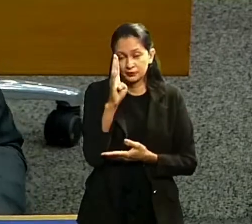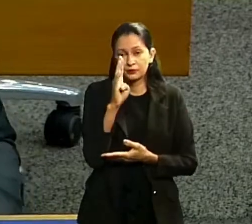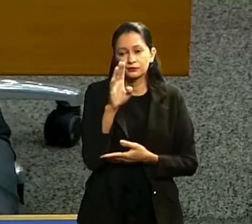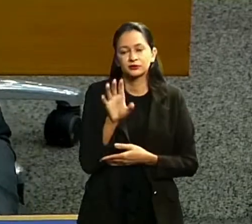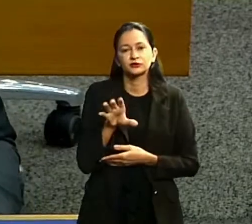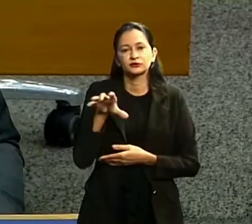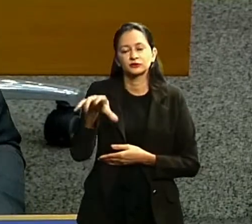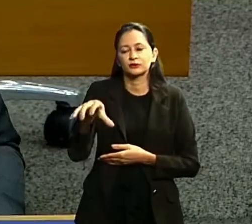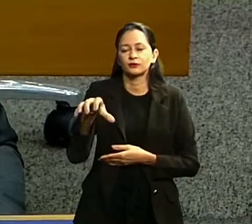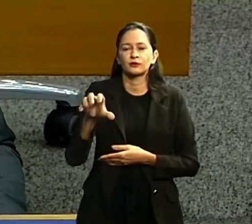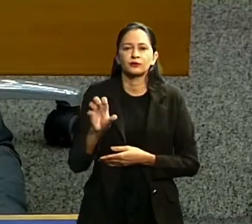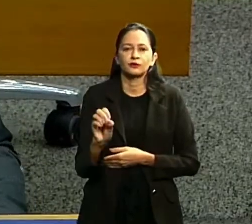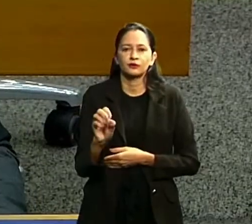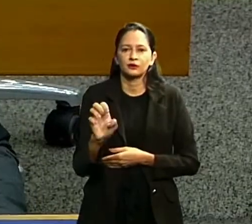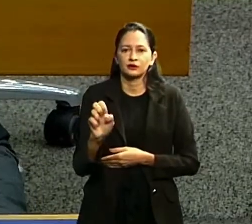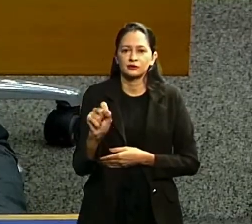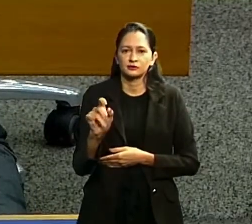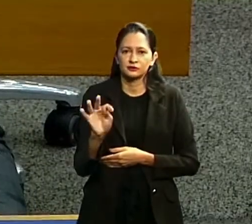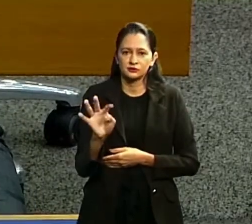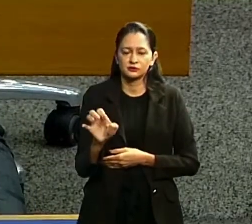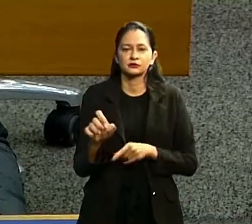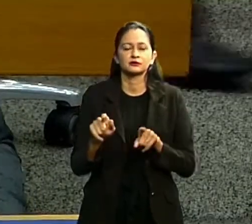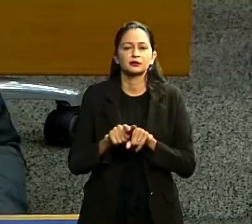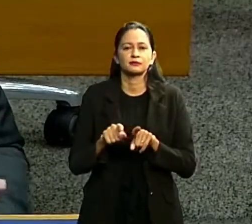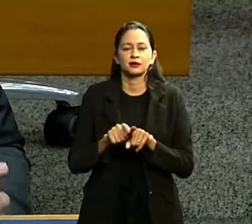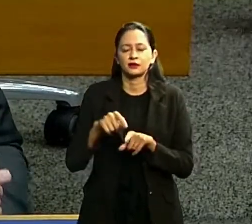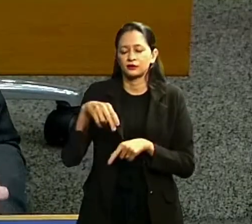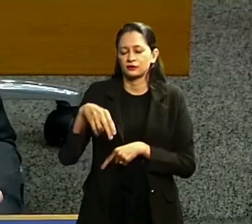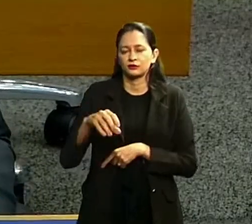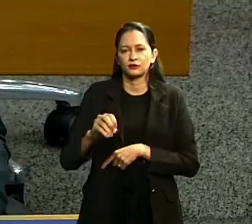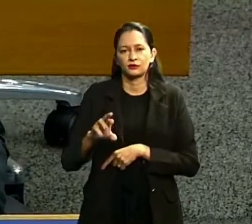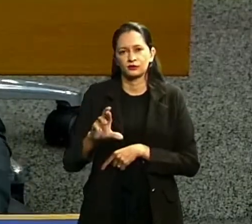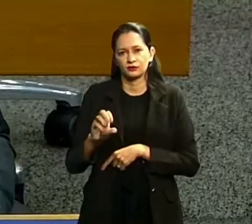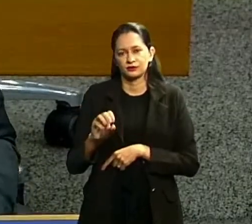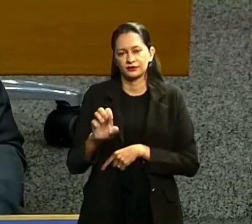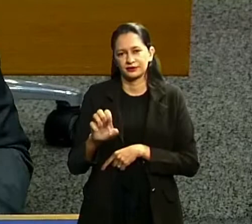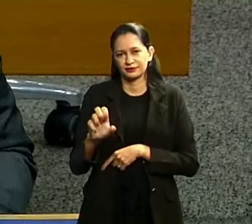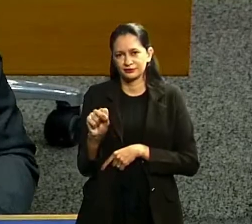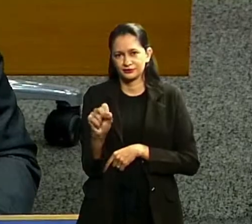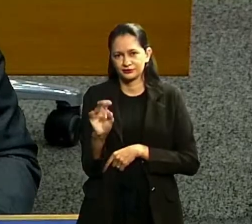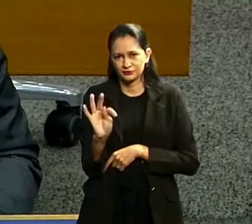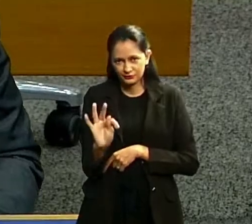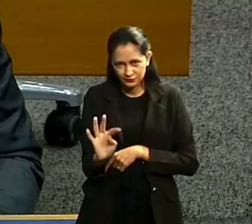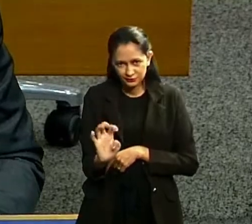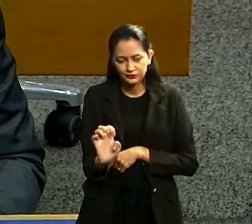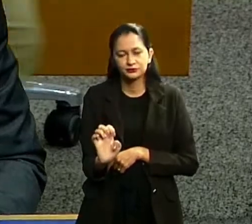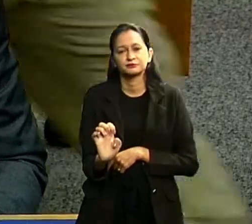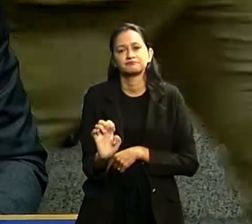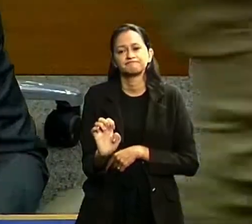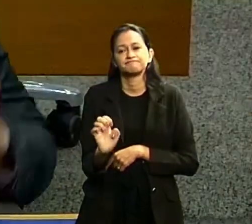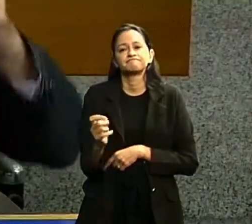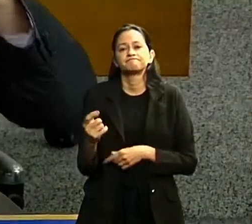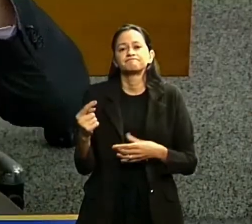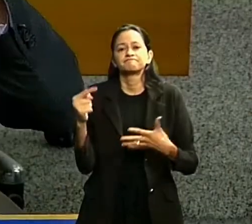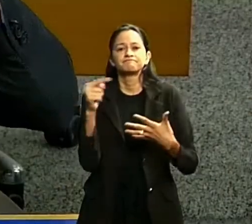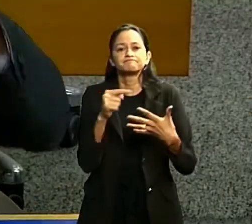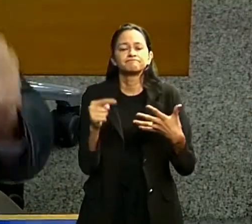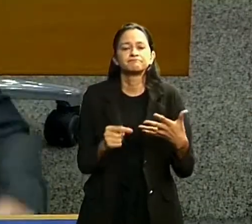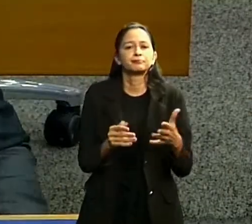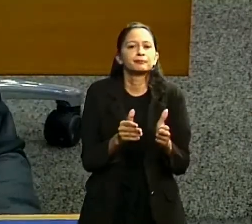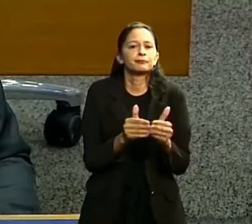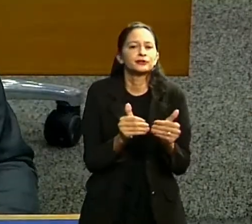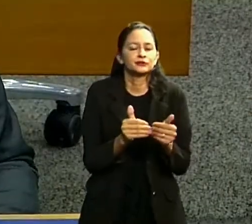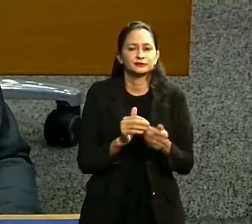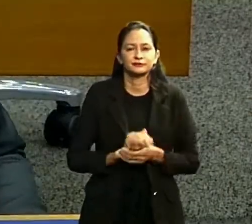bairros da região oeste e noroeste dessa capital, para algumas situações que realmente estão tirando o sono de muita